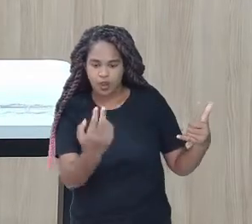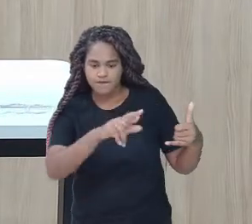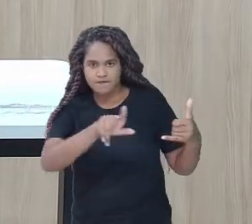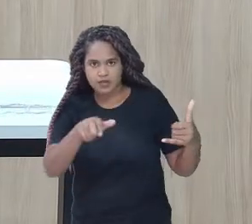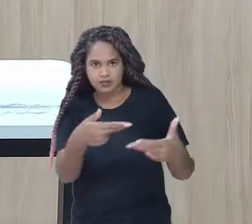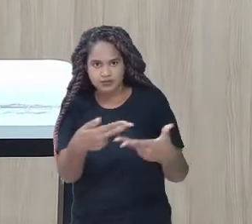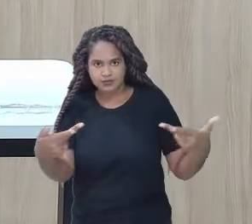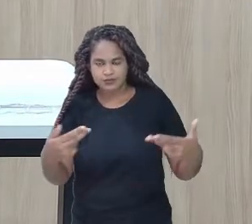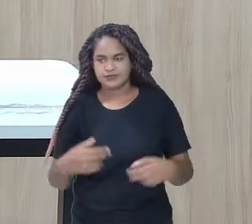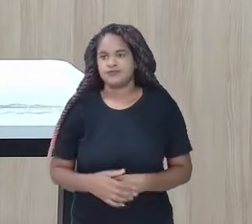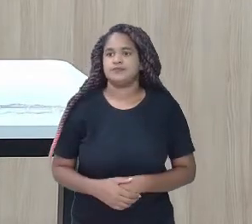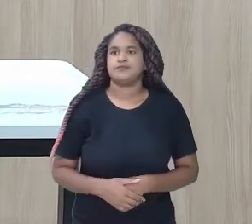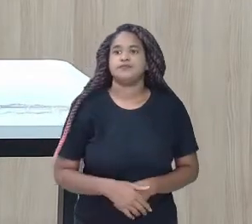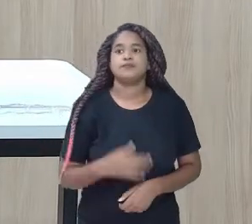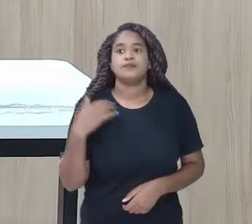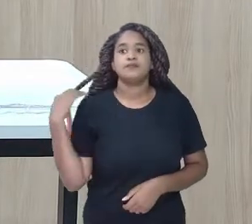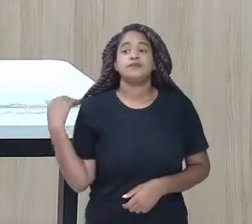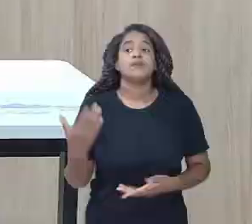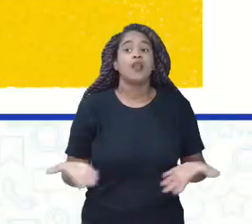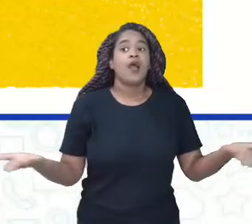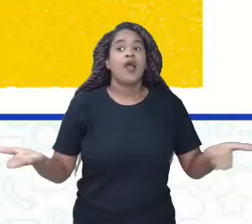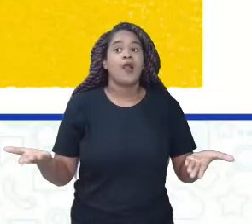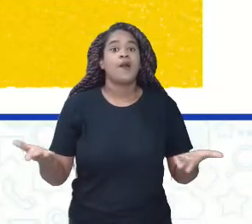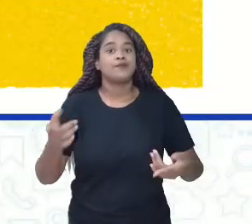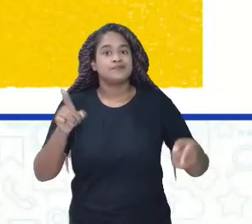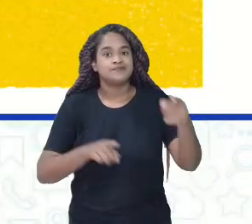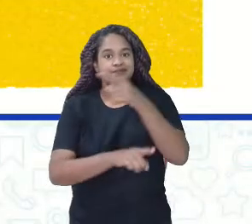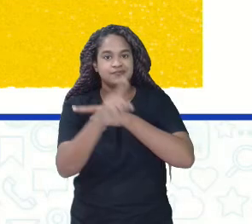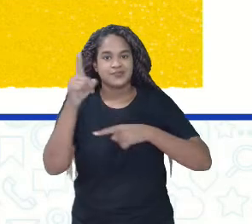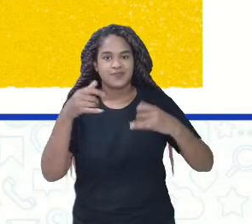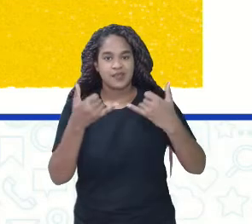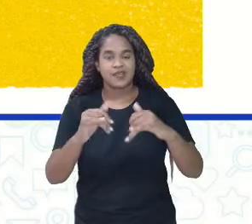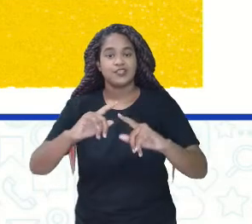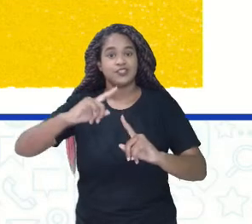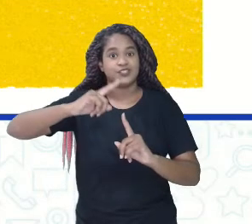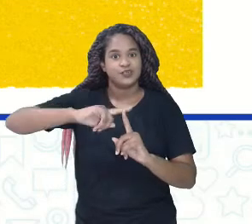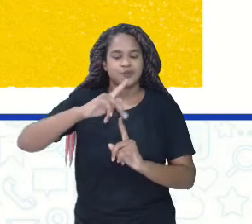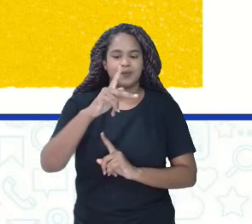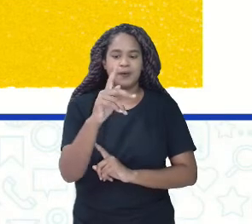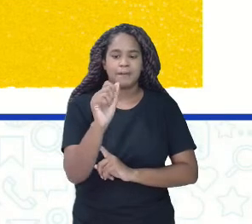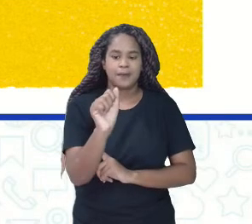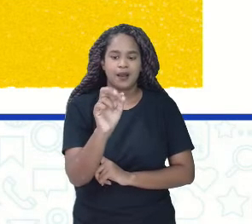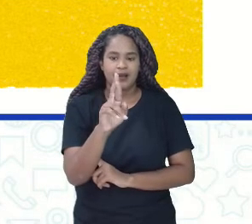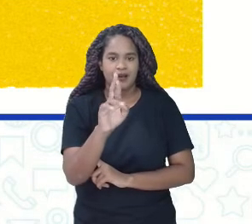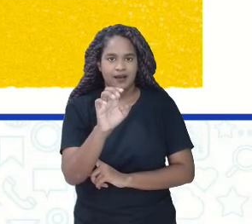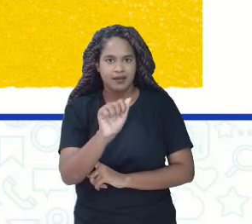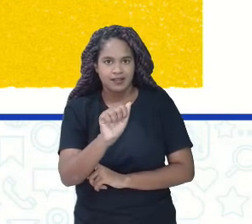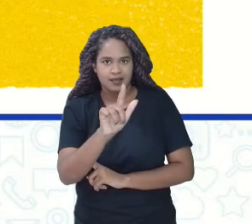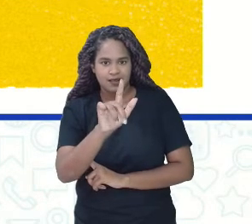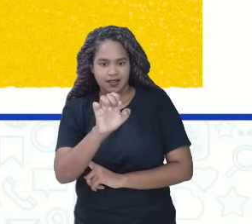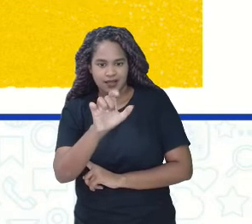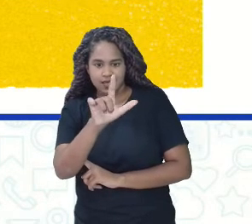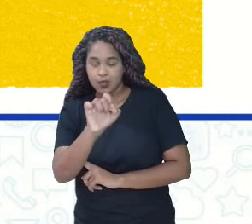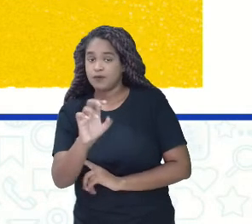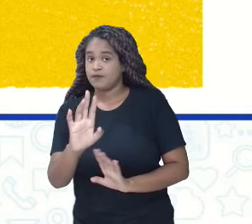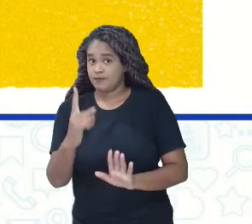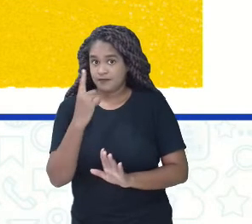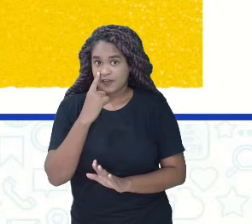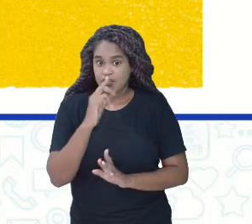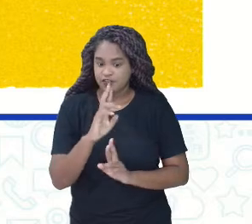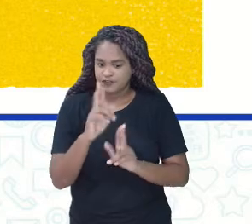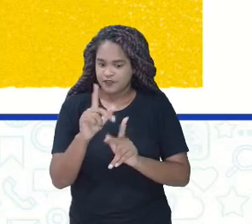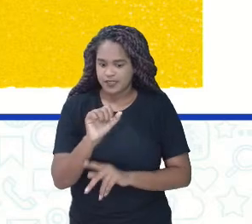aqui o circuito elétrico em paralelo. É diferente do circuito elétrico em série, porque ele